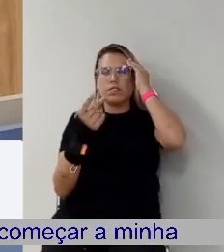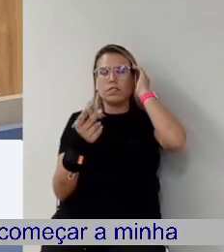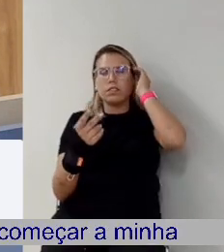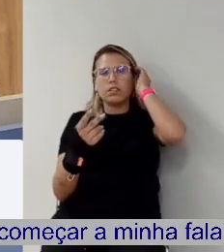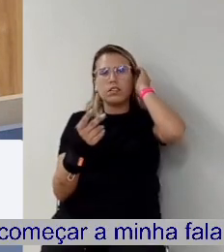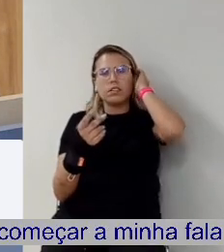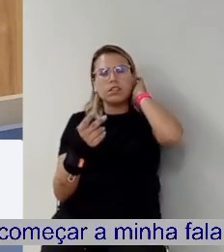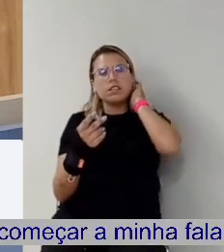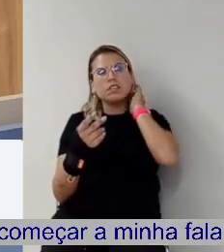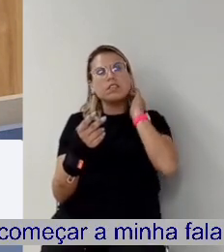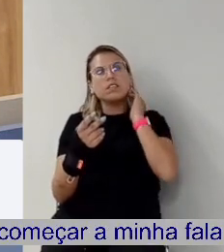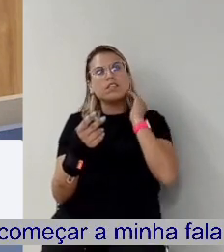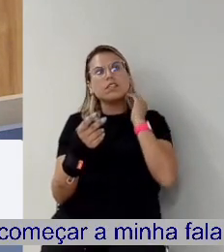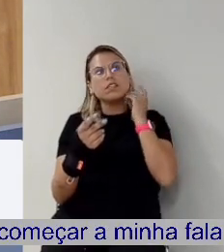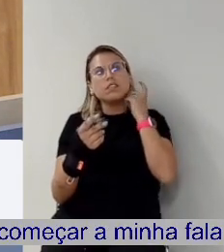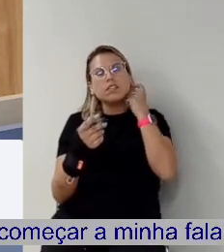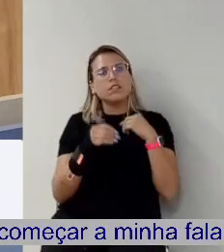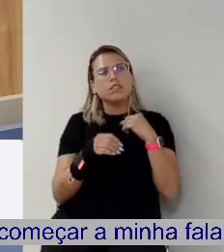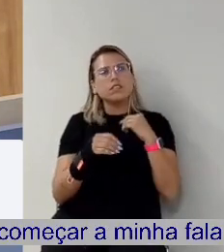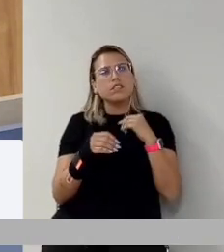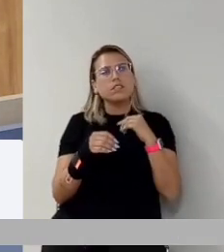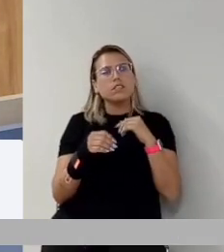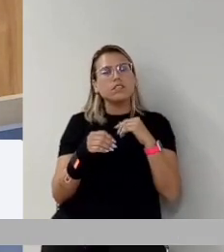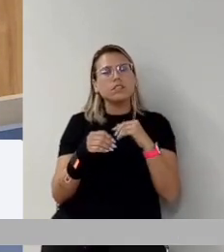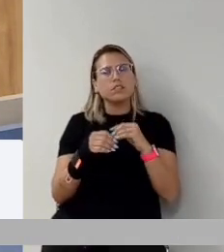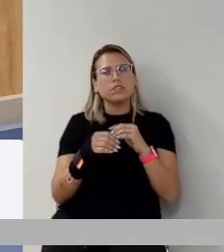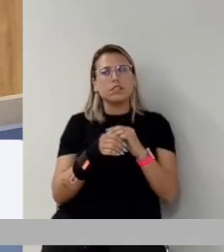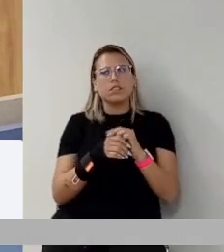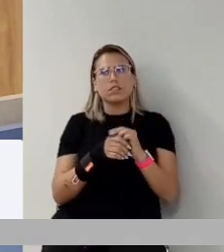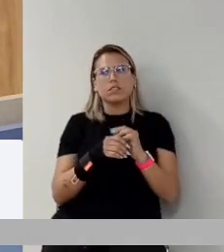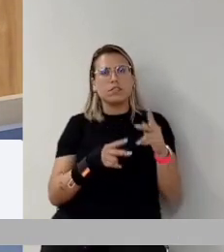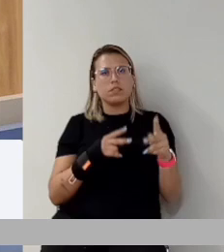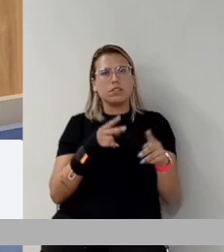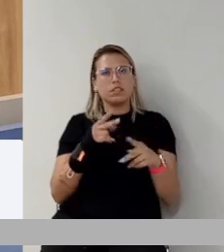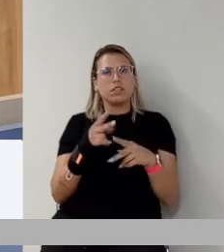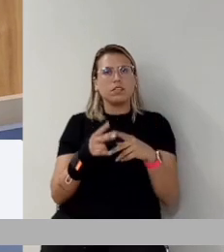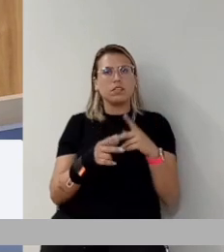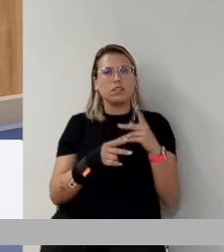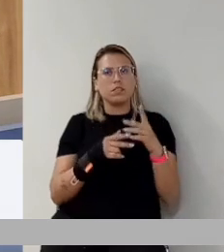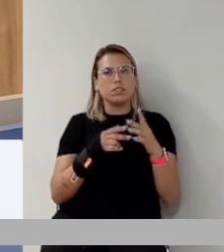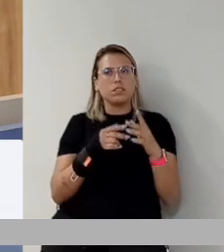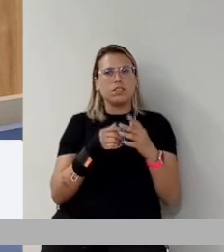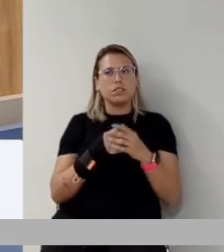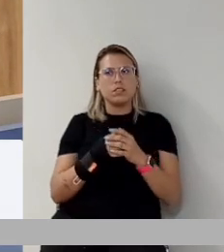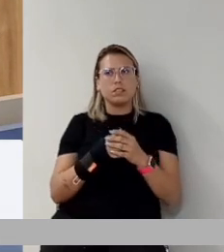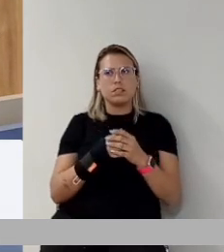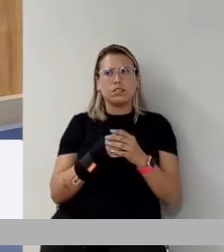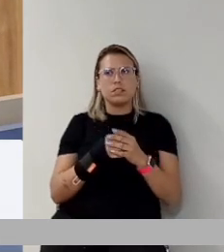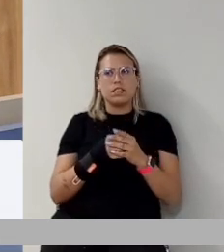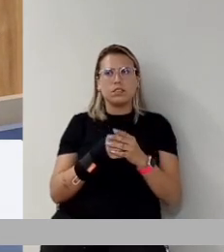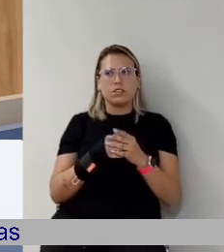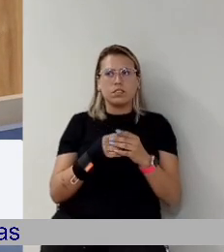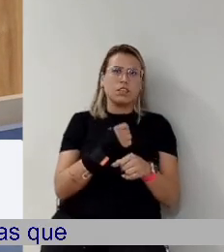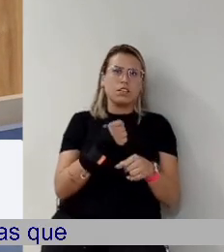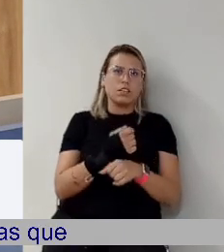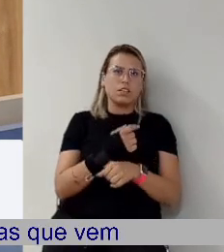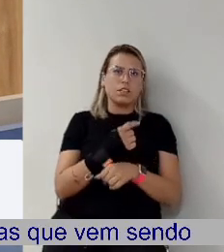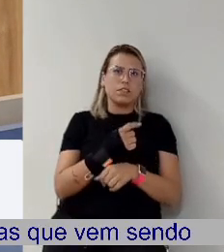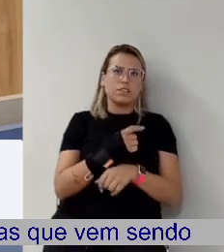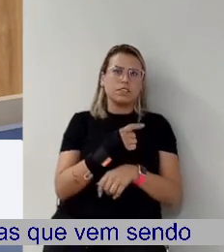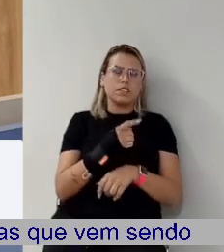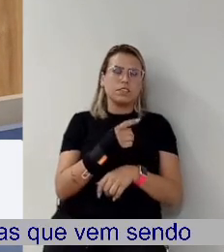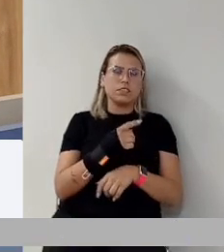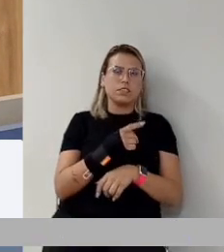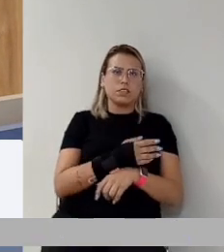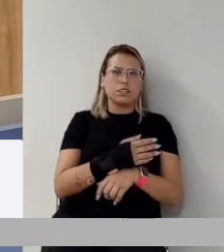fala colocando a população a par das obras que vem sendo